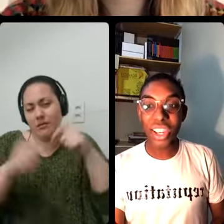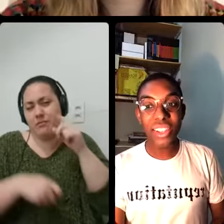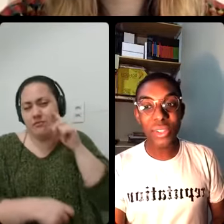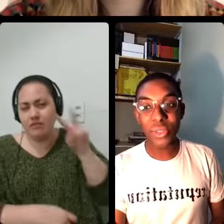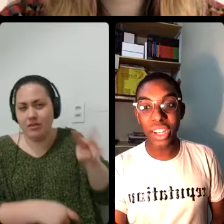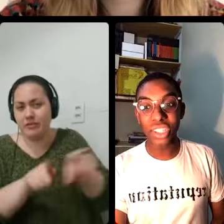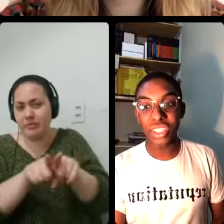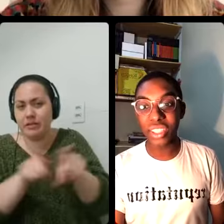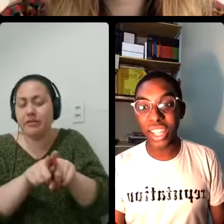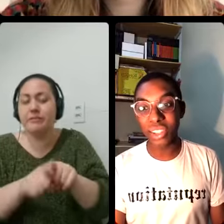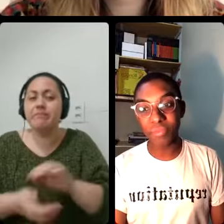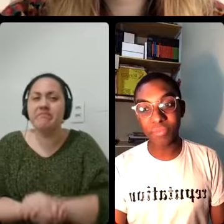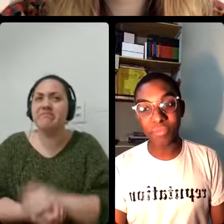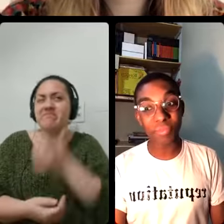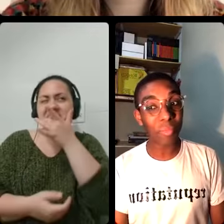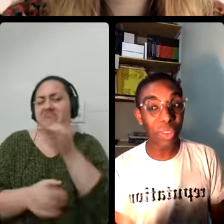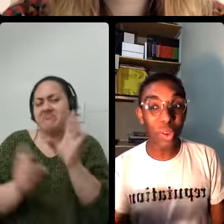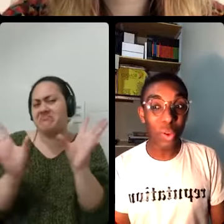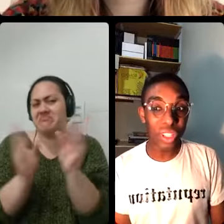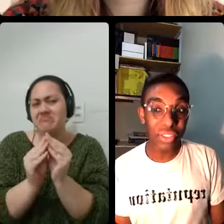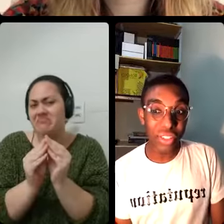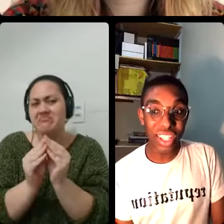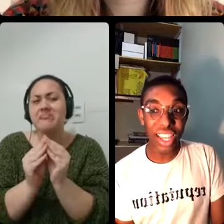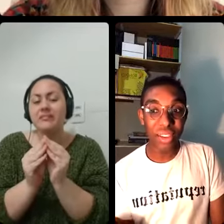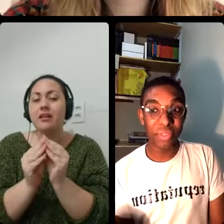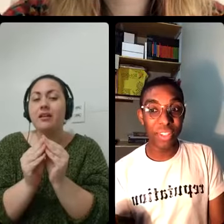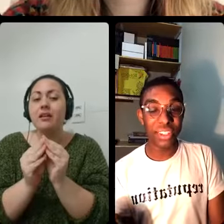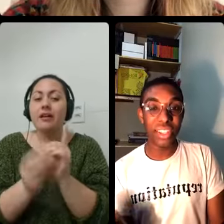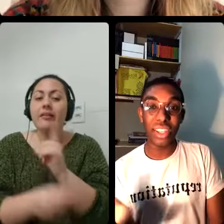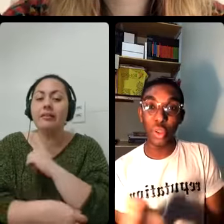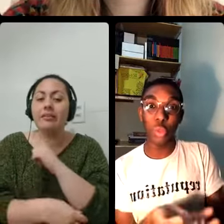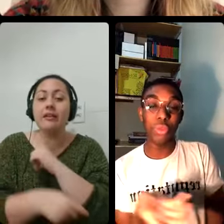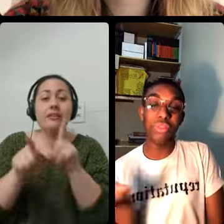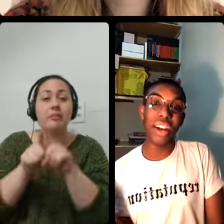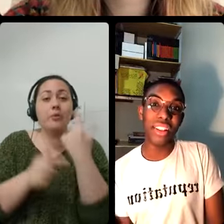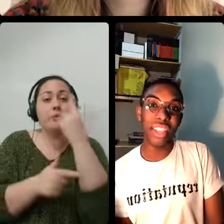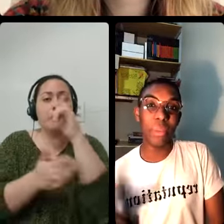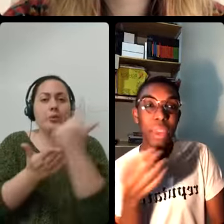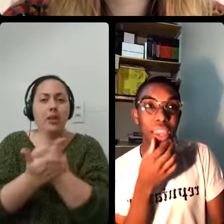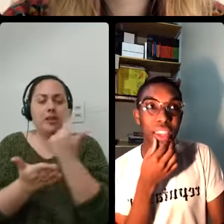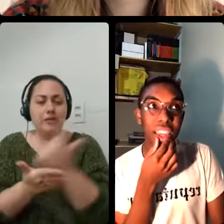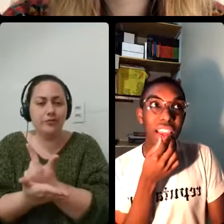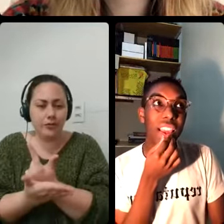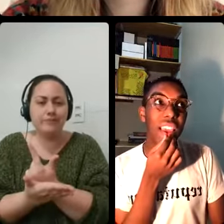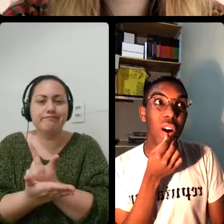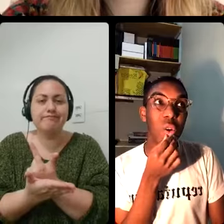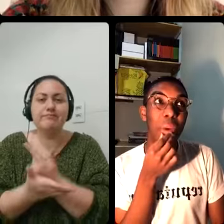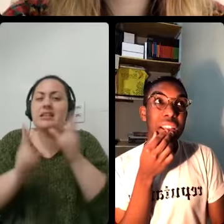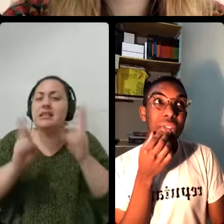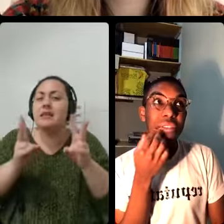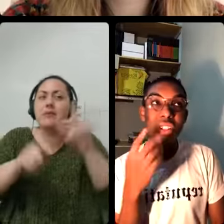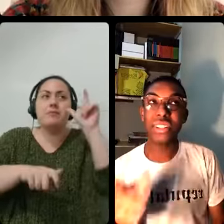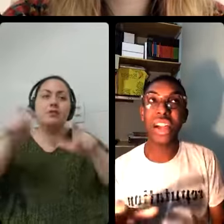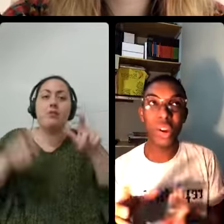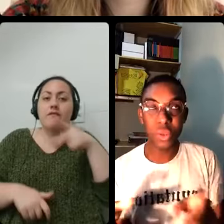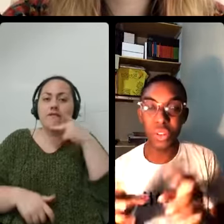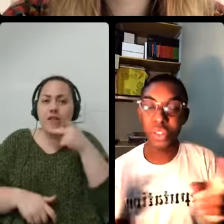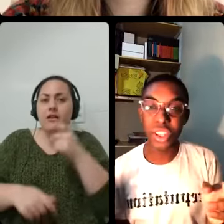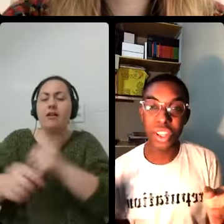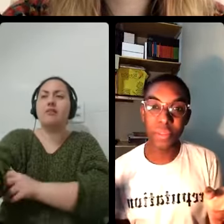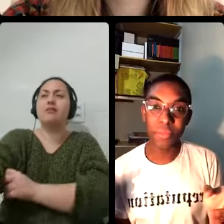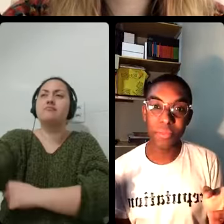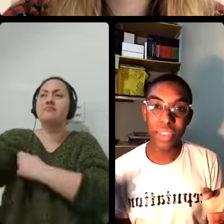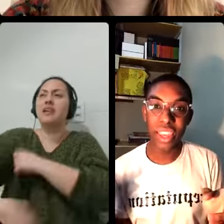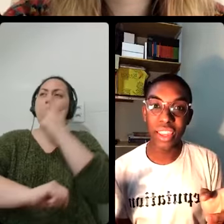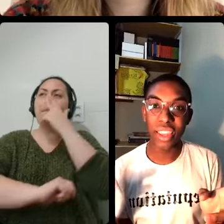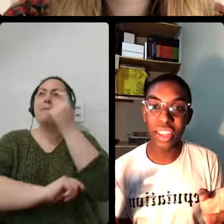acho que é isso. A gente tem um livro que é assim, que todo mundo fala, que é algo mais universal, que eu